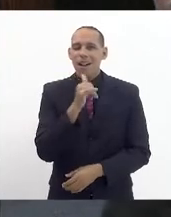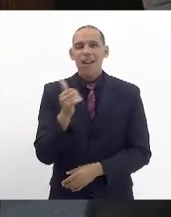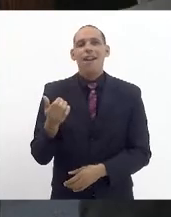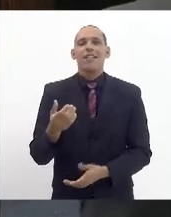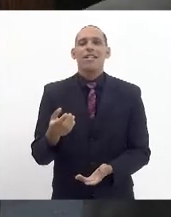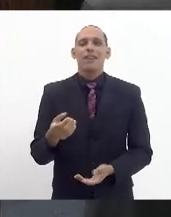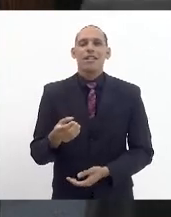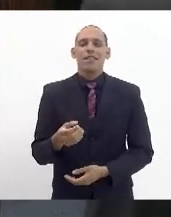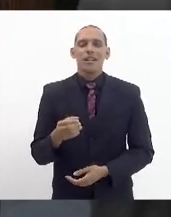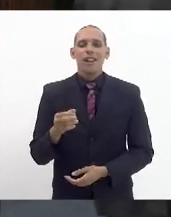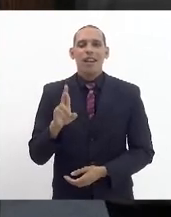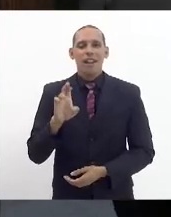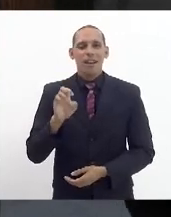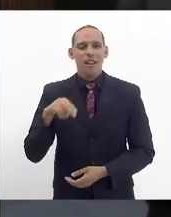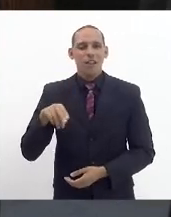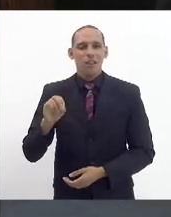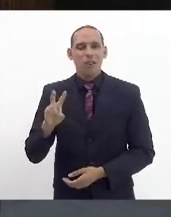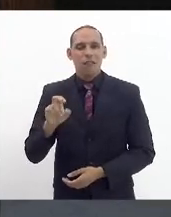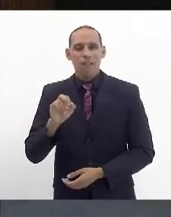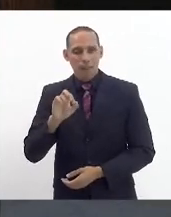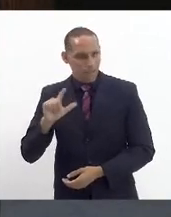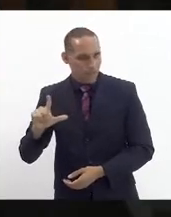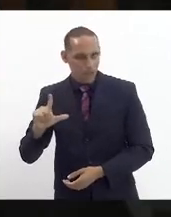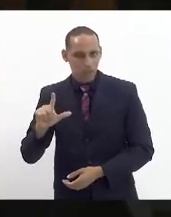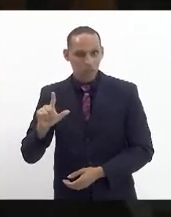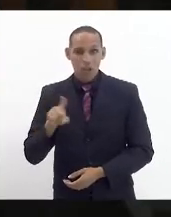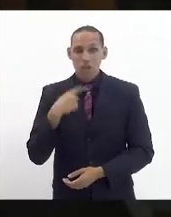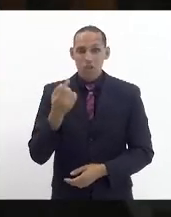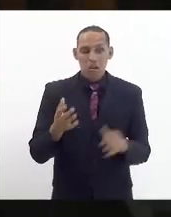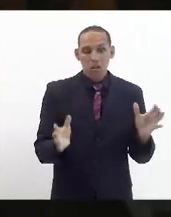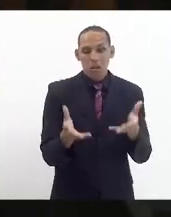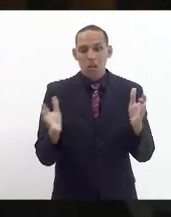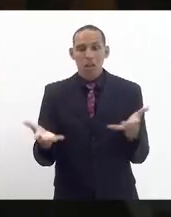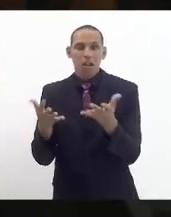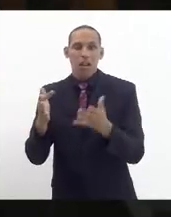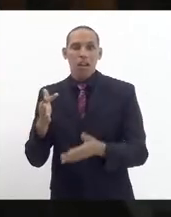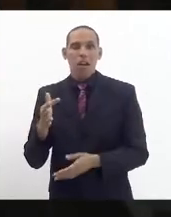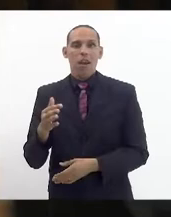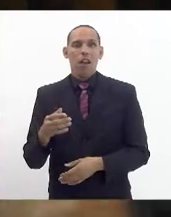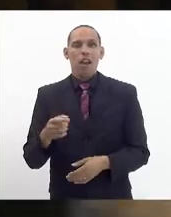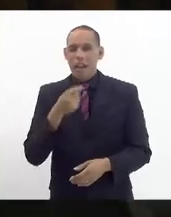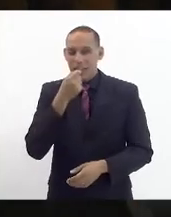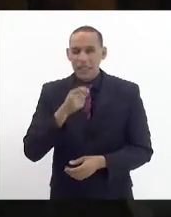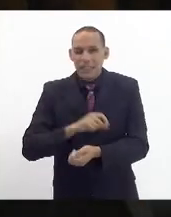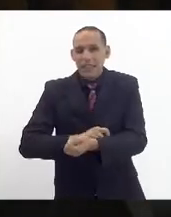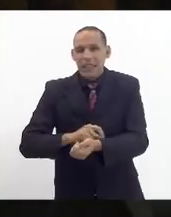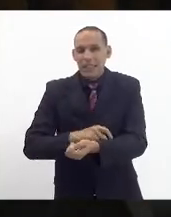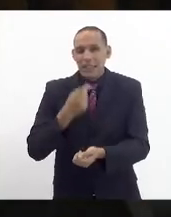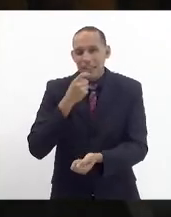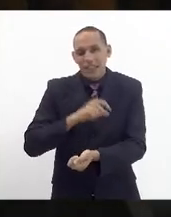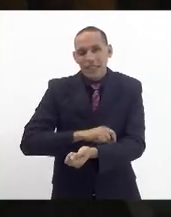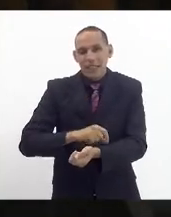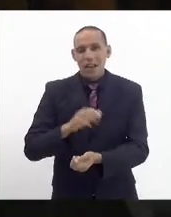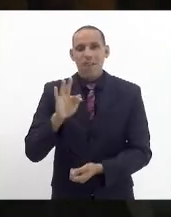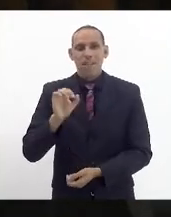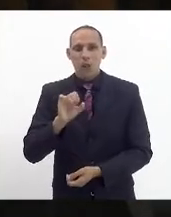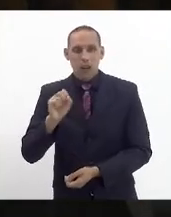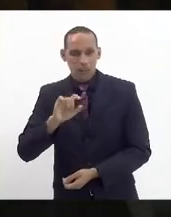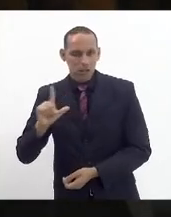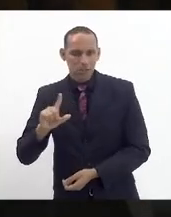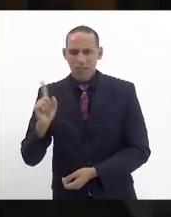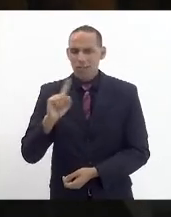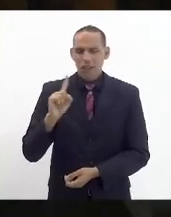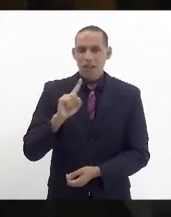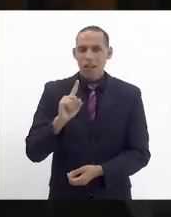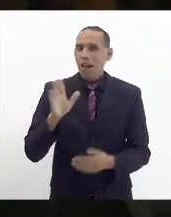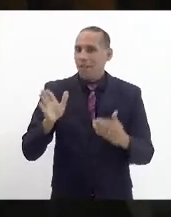nós termos um compromisso de não estimular o fóssil não significa que a gente vai fechar a indústria do petróleo, do gás e do plástico, a gente fecha o